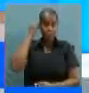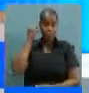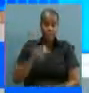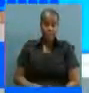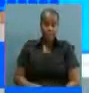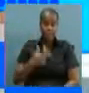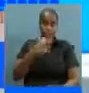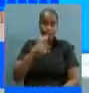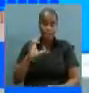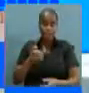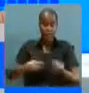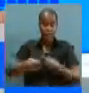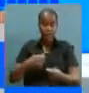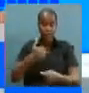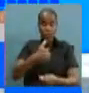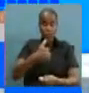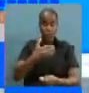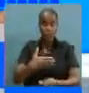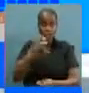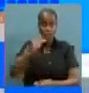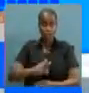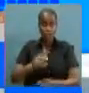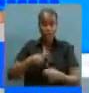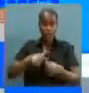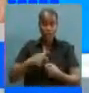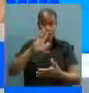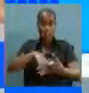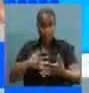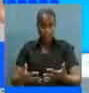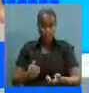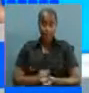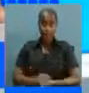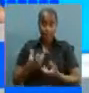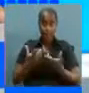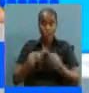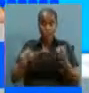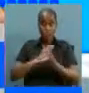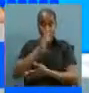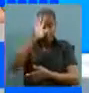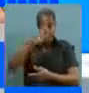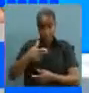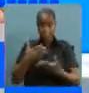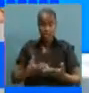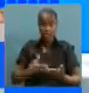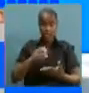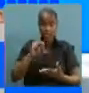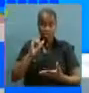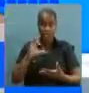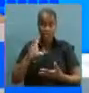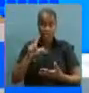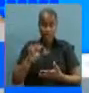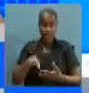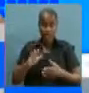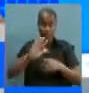spv a venda de 51% para um parceiro estratégico ao que imprensa sabe até agora refundar é a principal interessada